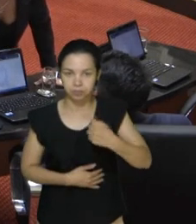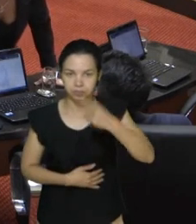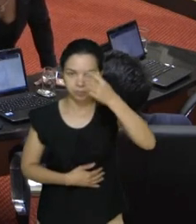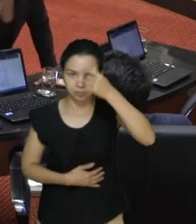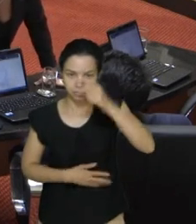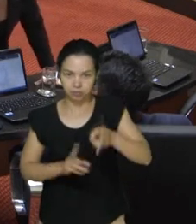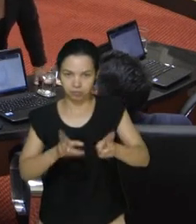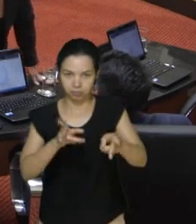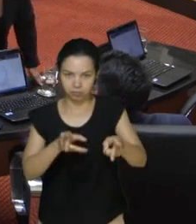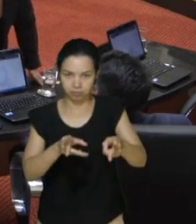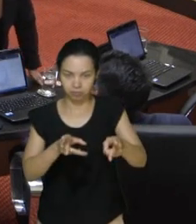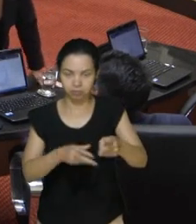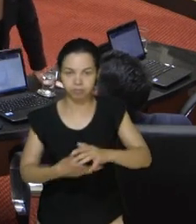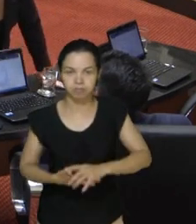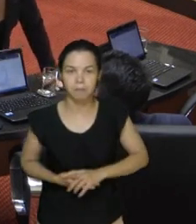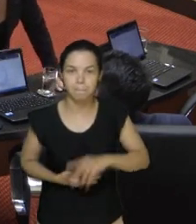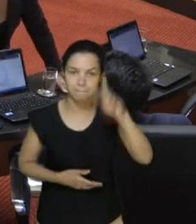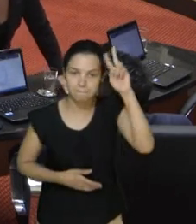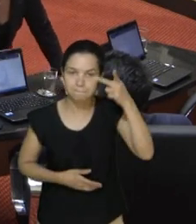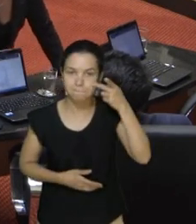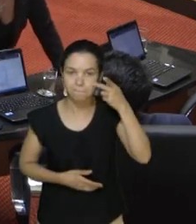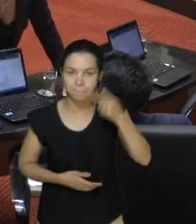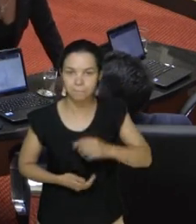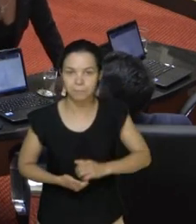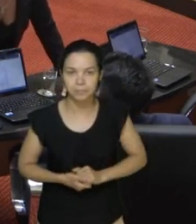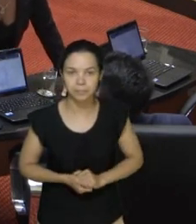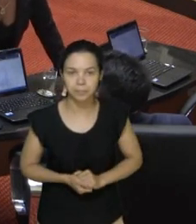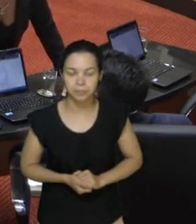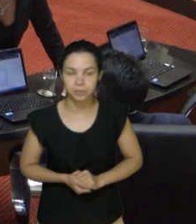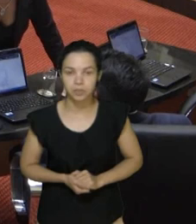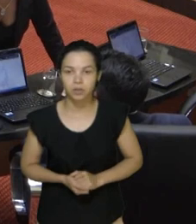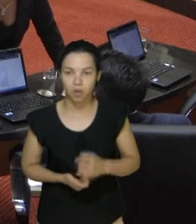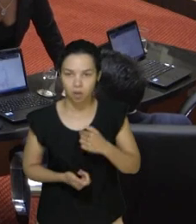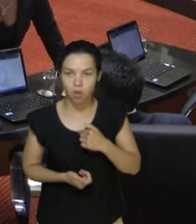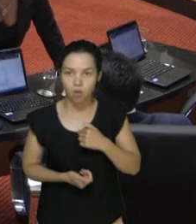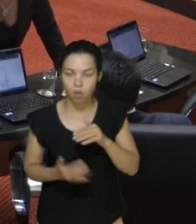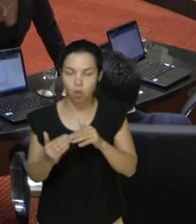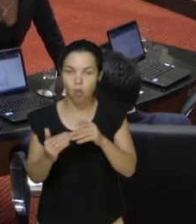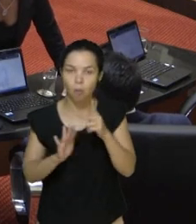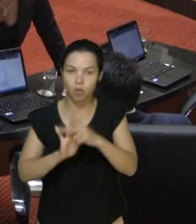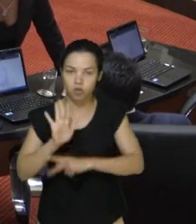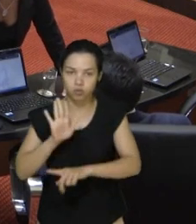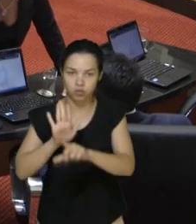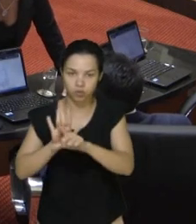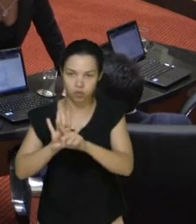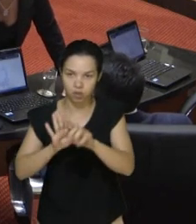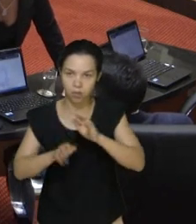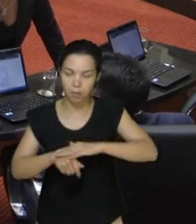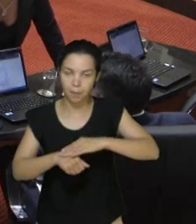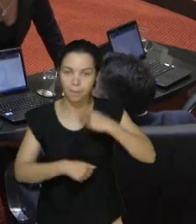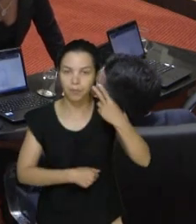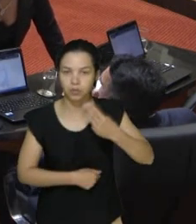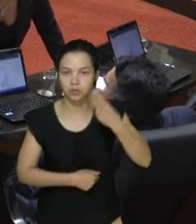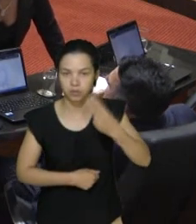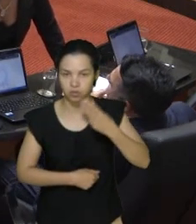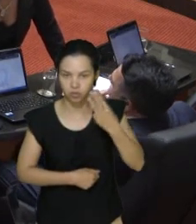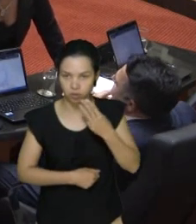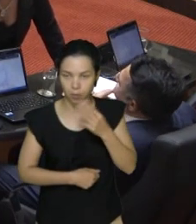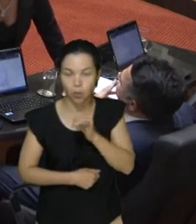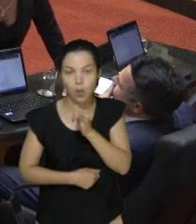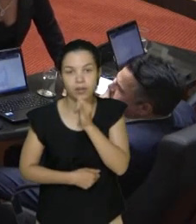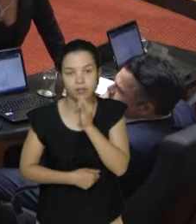deputado Milton Alves. Eu queria corroborar com o projeto de lei, a iniciativa do deputado Márcio Machado, e dar um